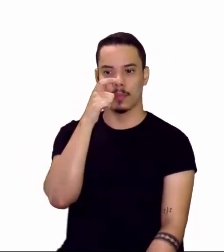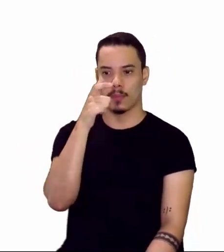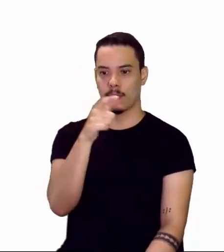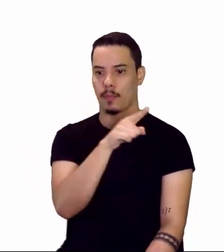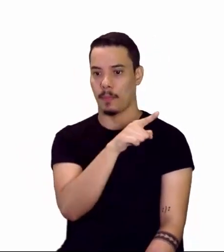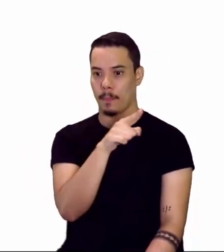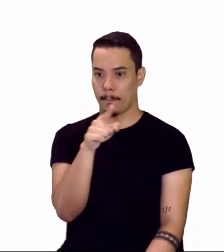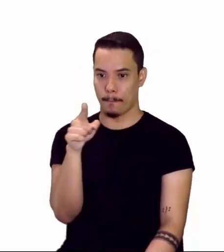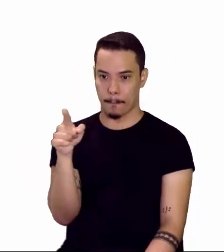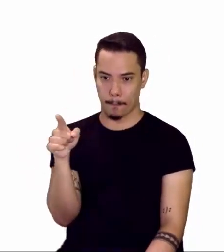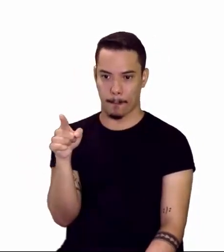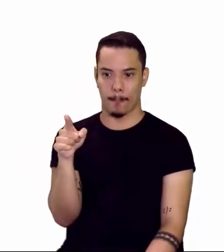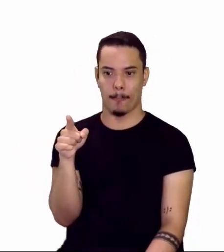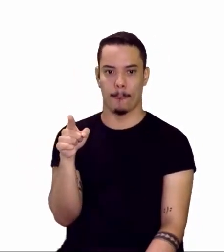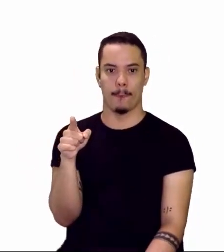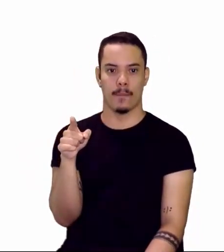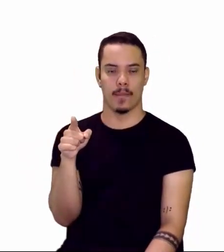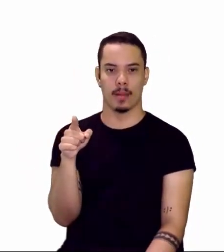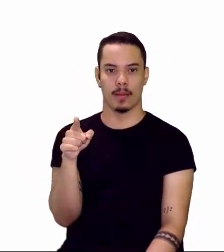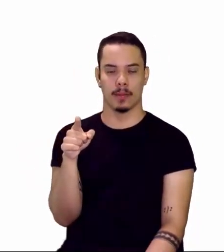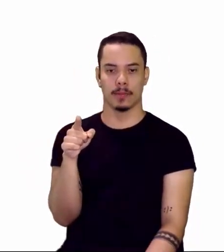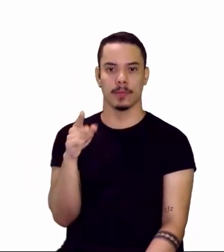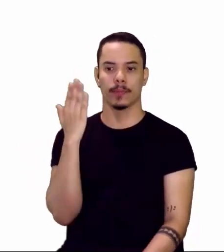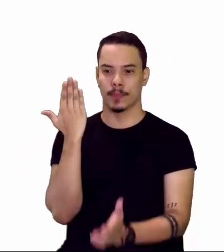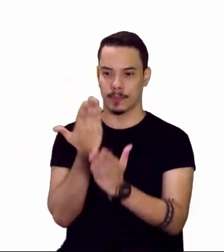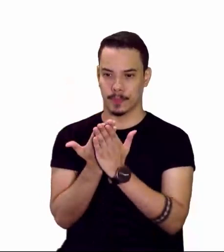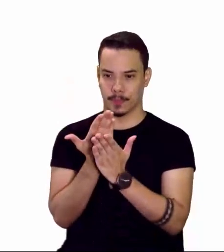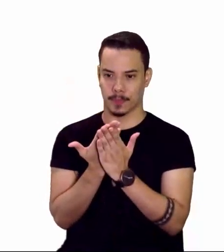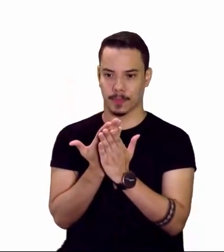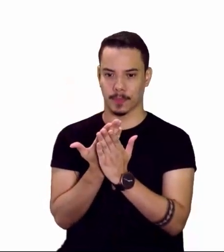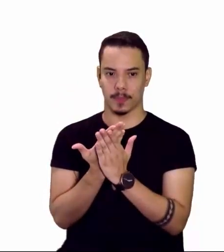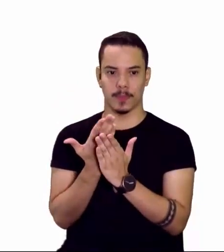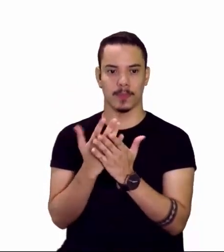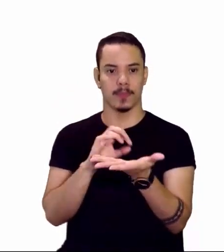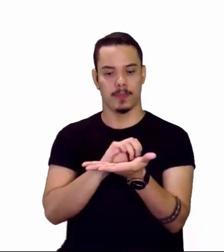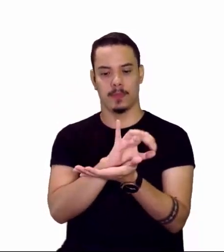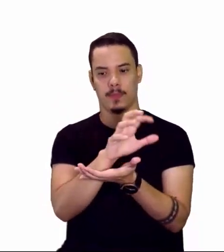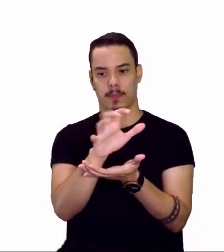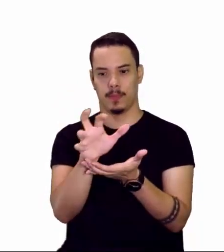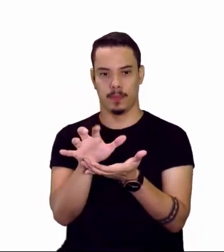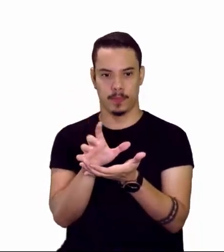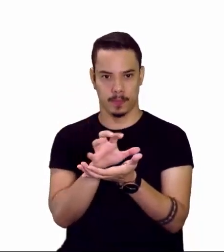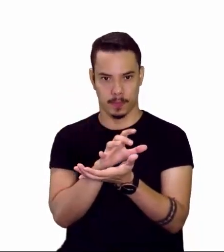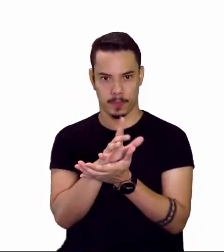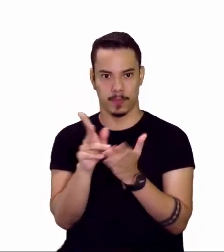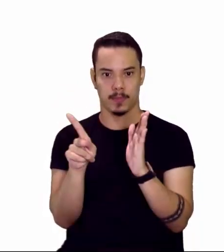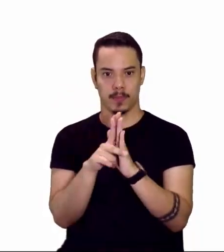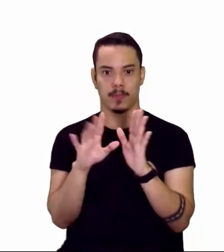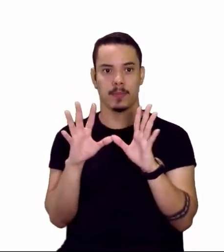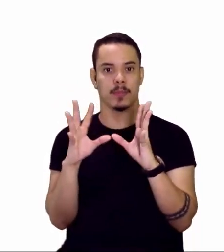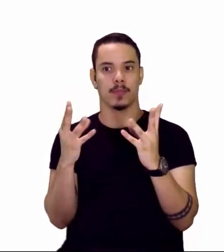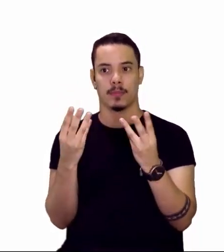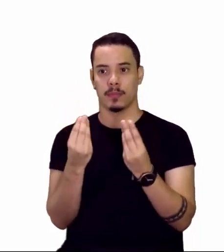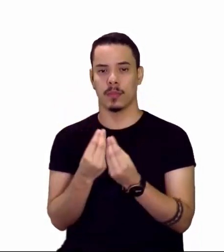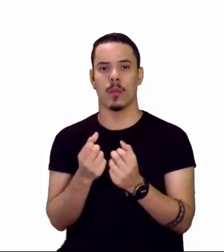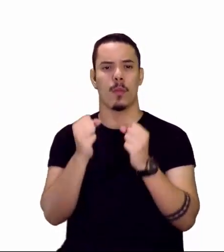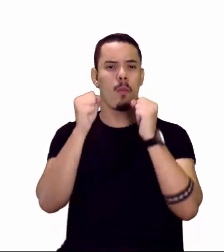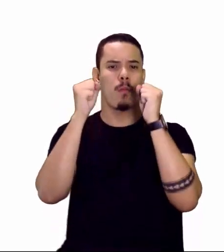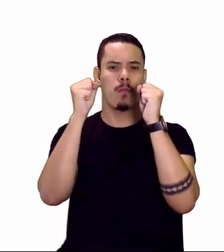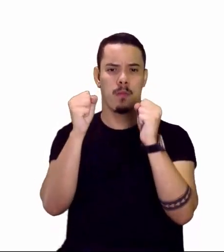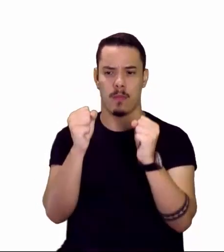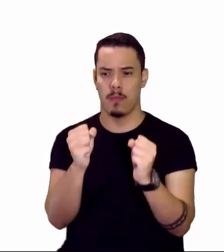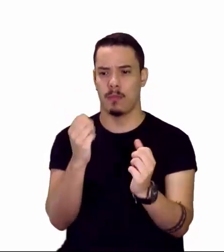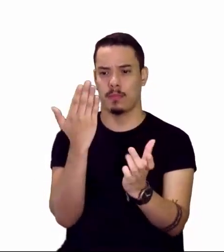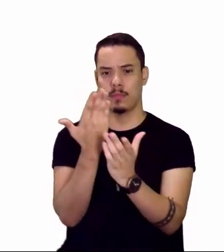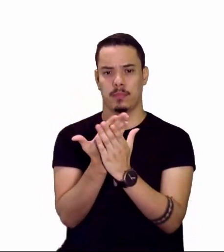quando vocês forem estudar geometria molecular, então pode buscar outras